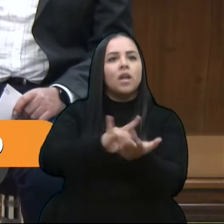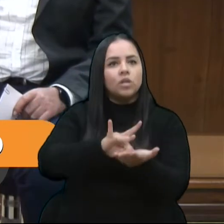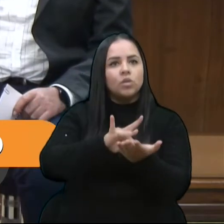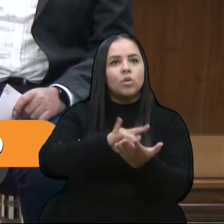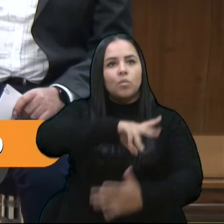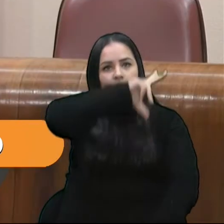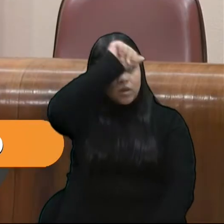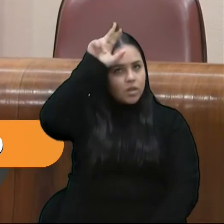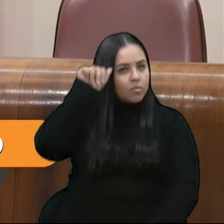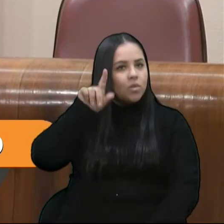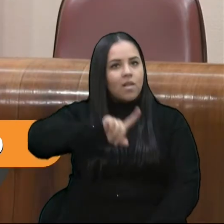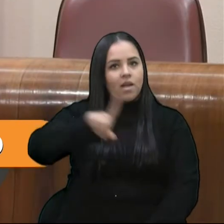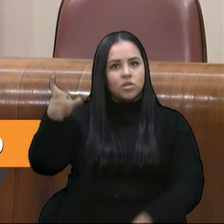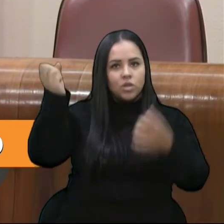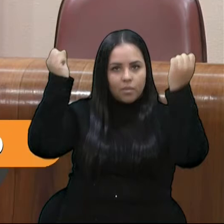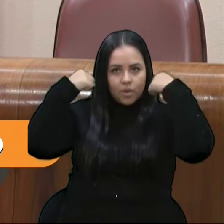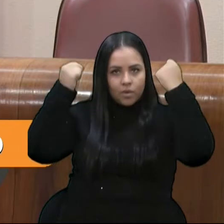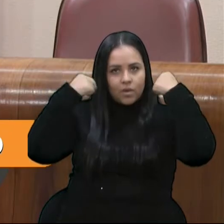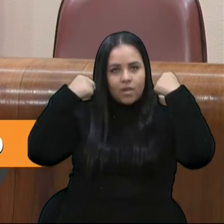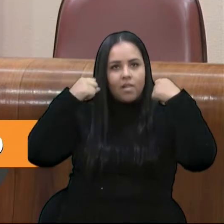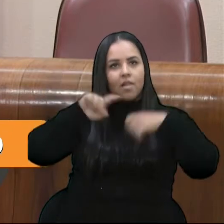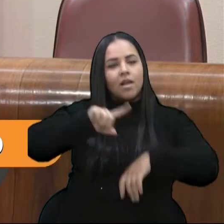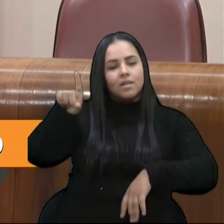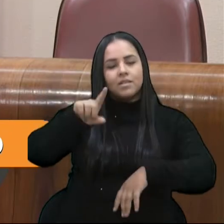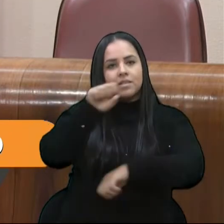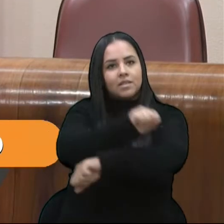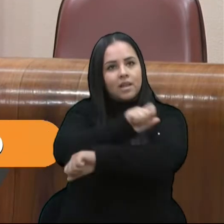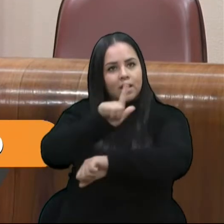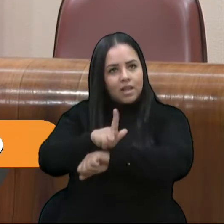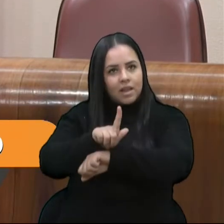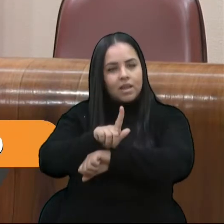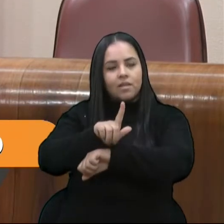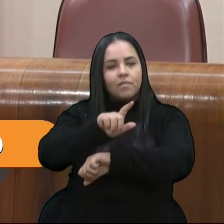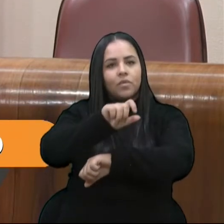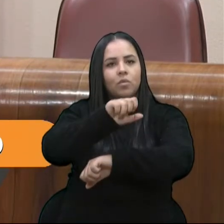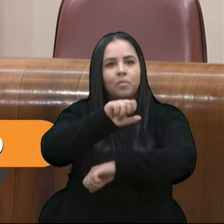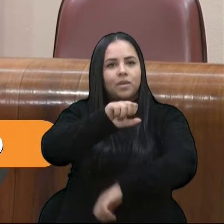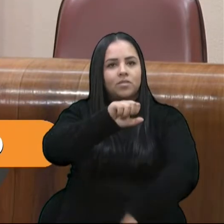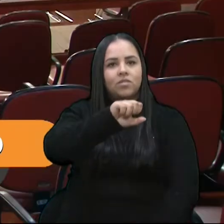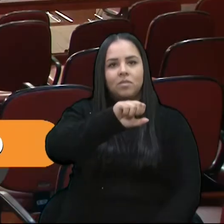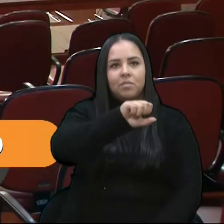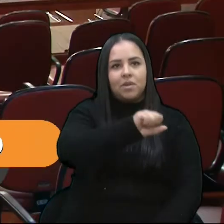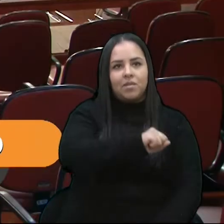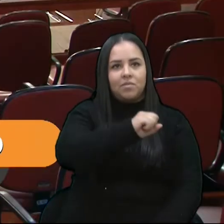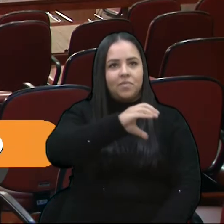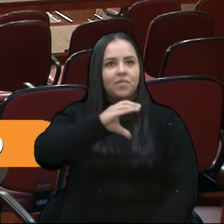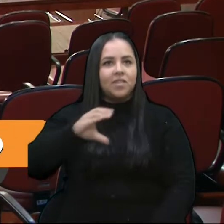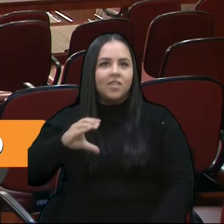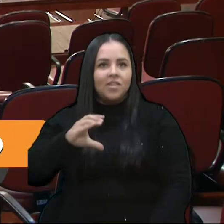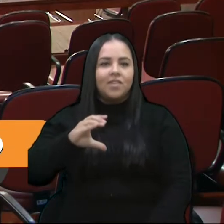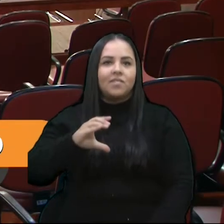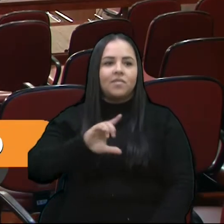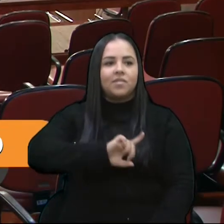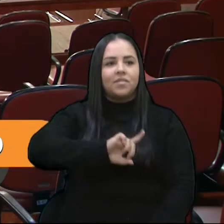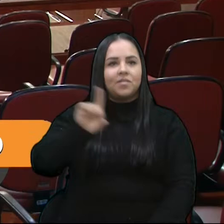Chapecó, lá em Santa Catarina, Floriano, só para você saber o contexto dessa situação.